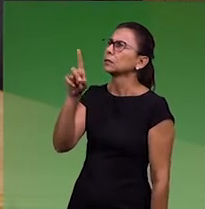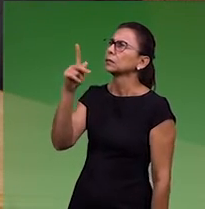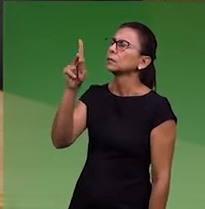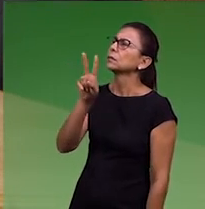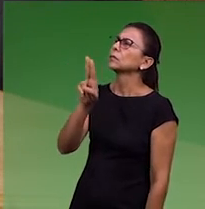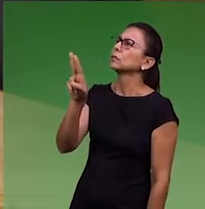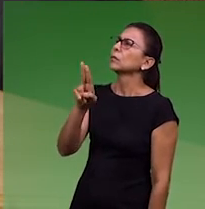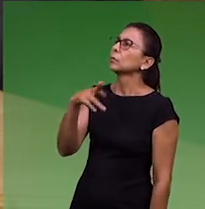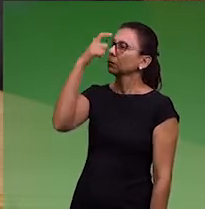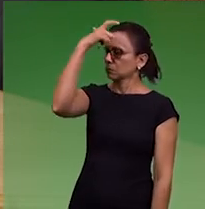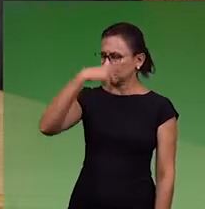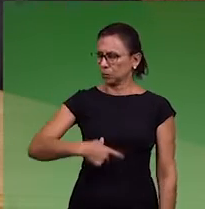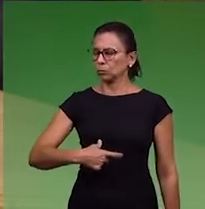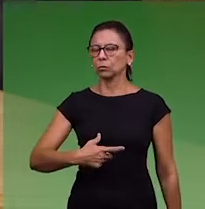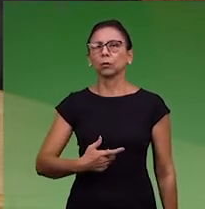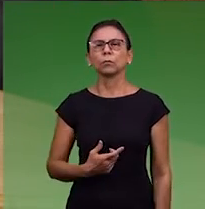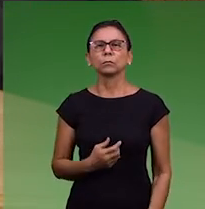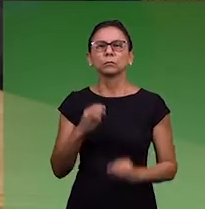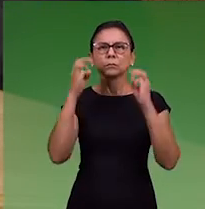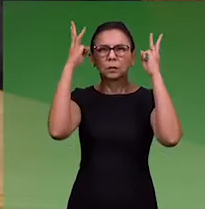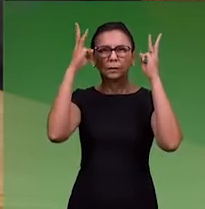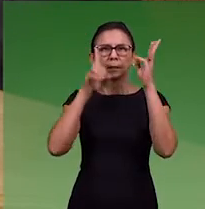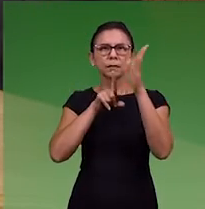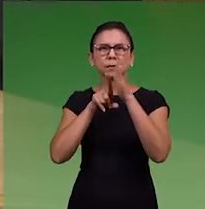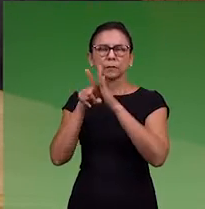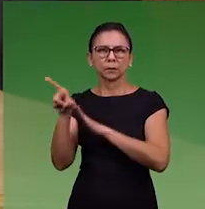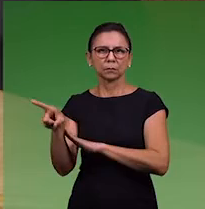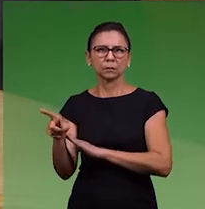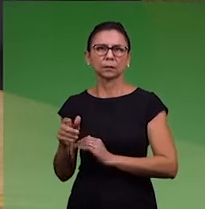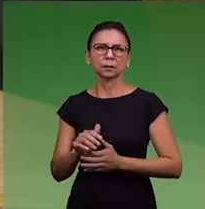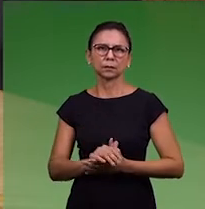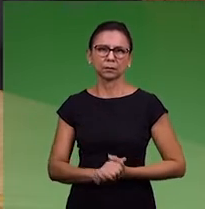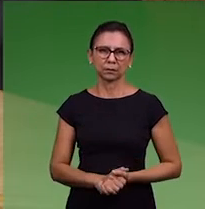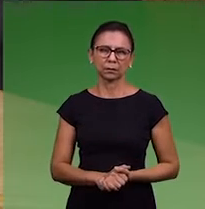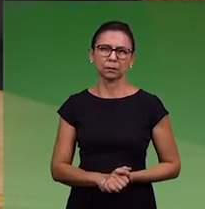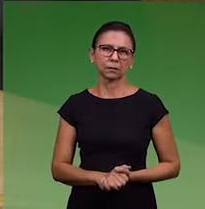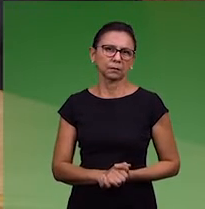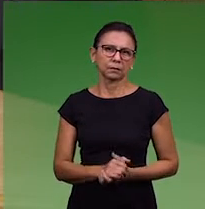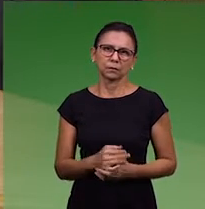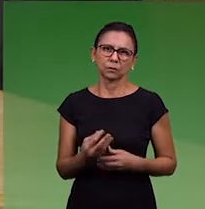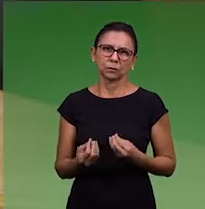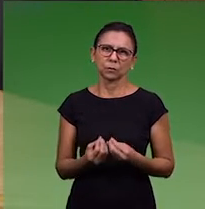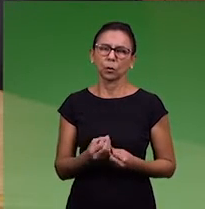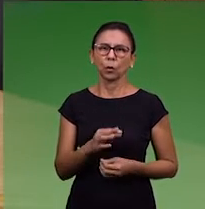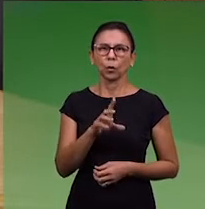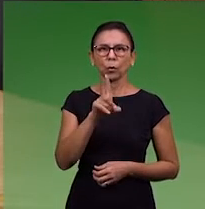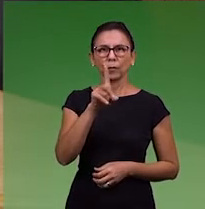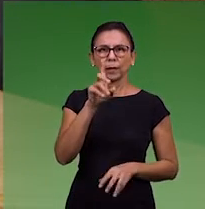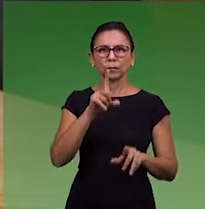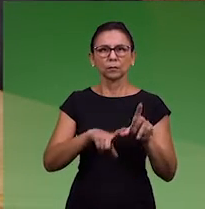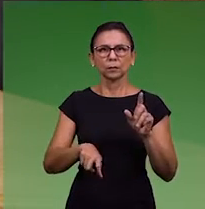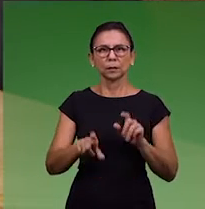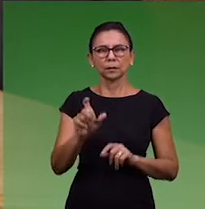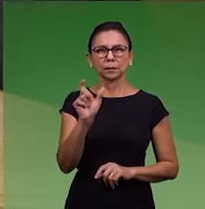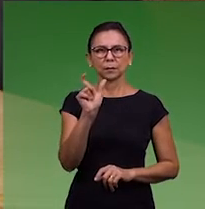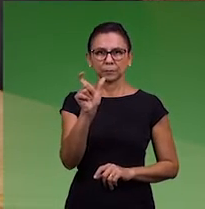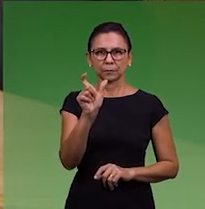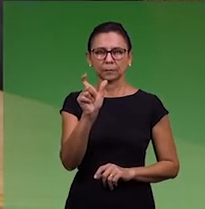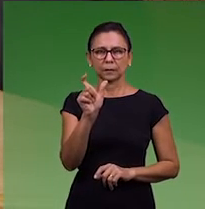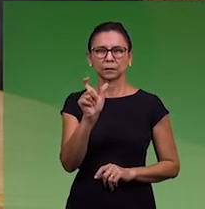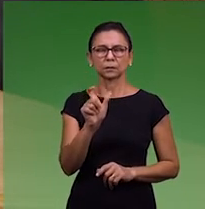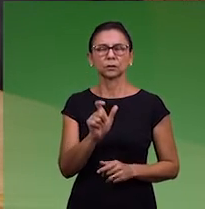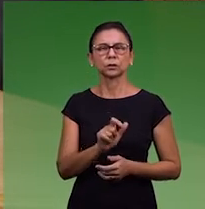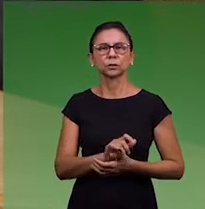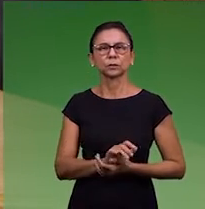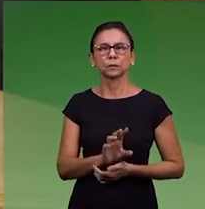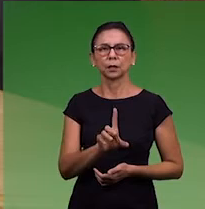né? Nós distinguimos o Deus criador dos outros deuses por botar um Deus com D maiúsculo. Mas